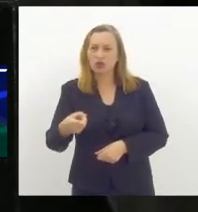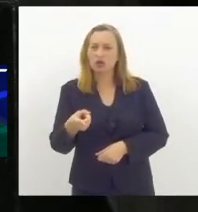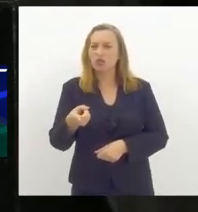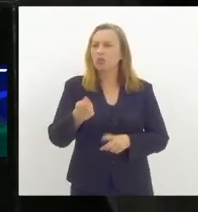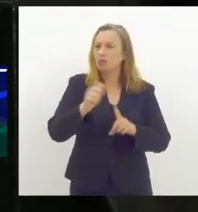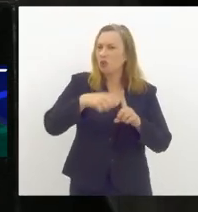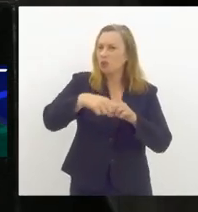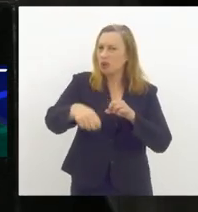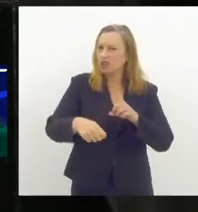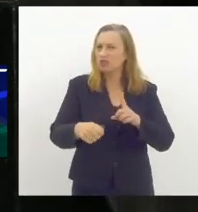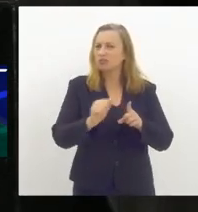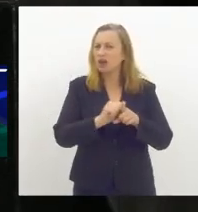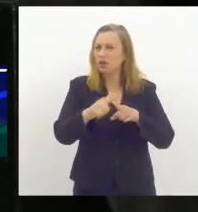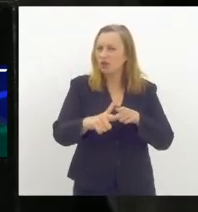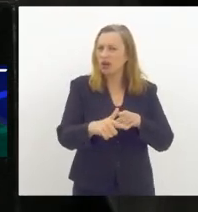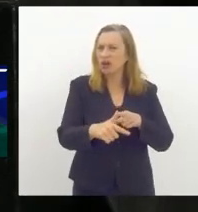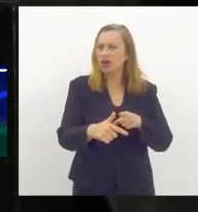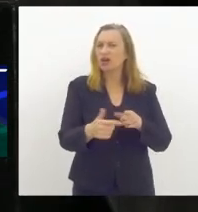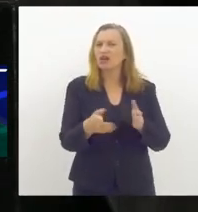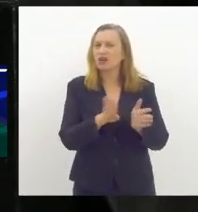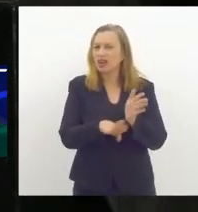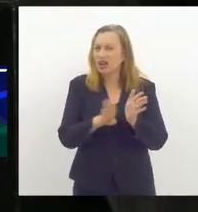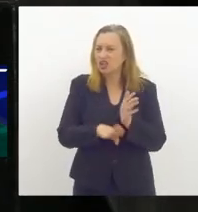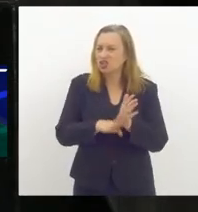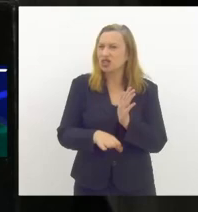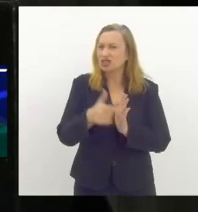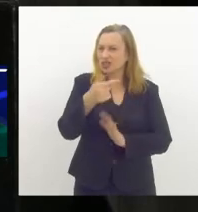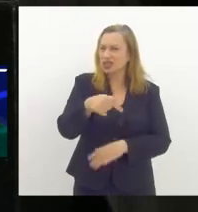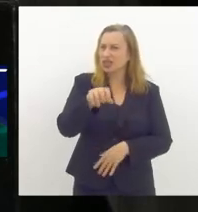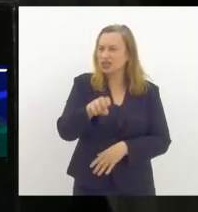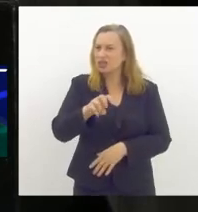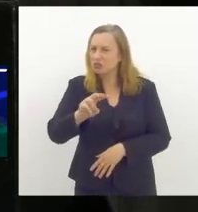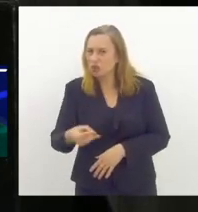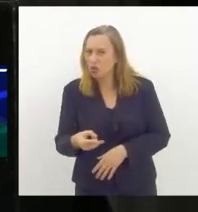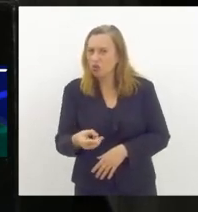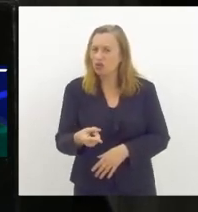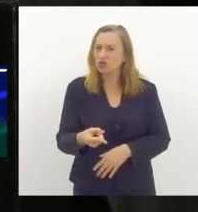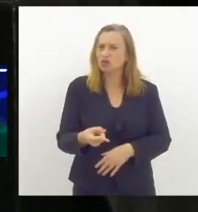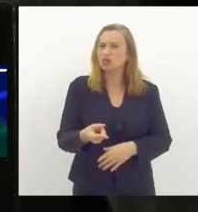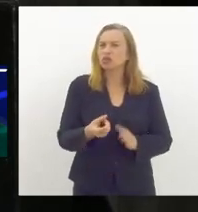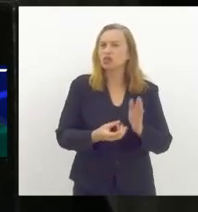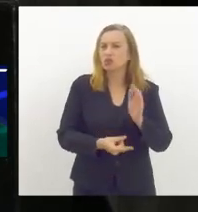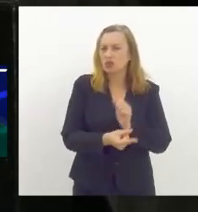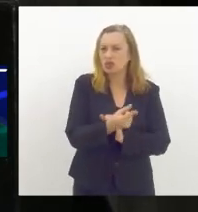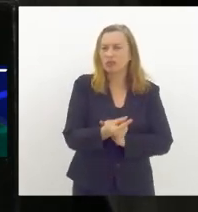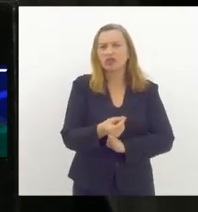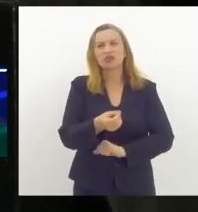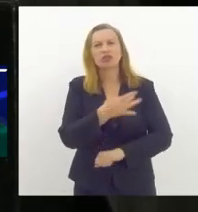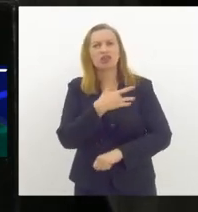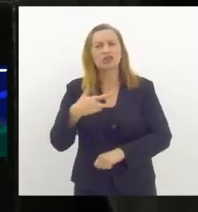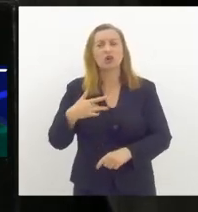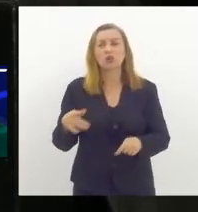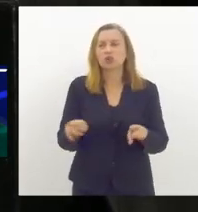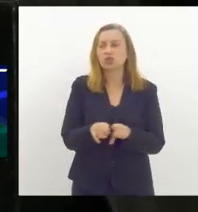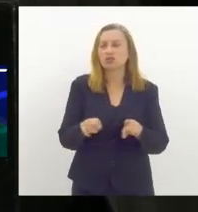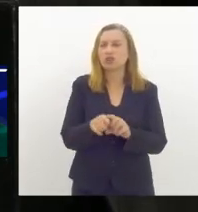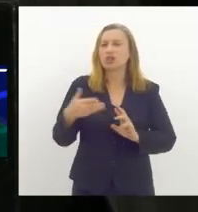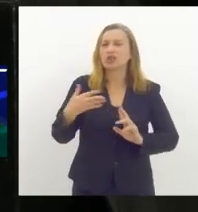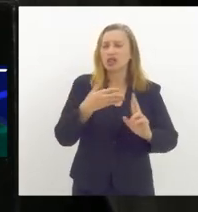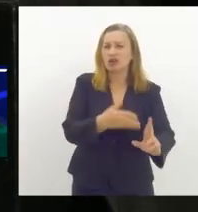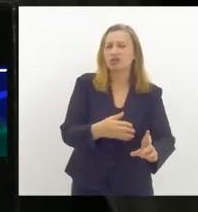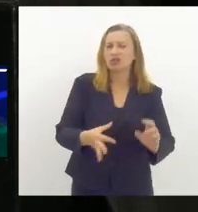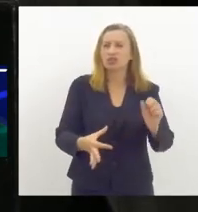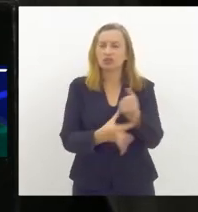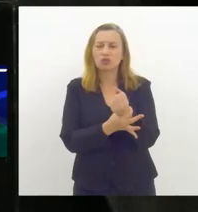saúde com cinco anos que vai vai vai vai comprometer 75 milhões do orçamento da Saúde quando ele fica febre por exemplo a segurança